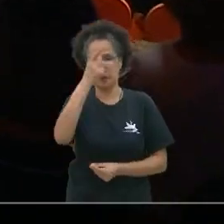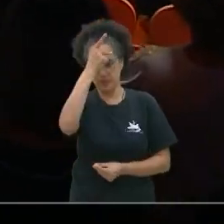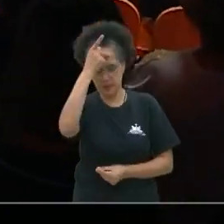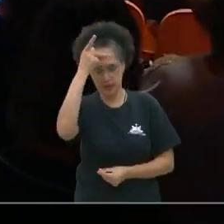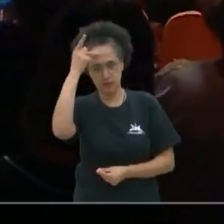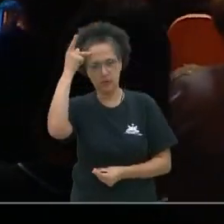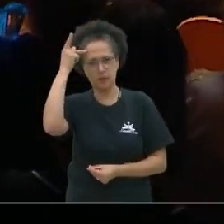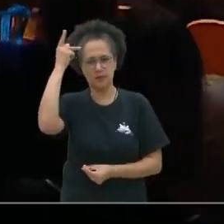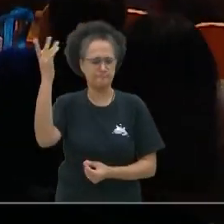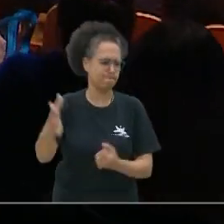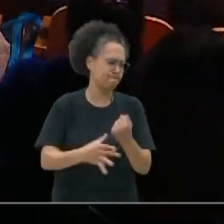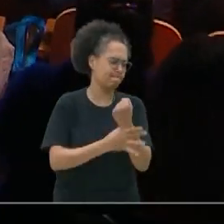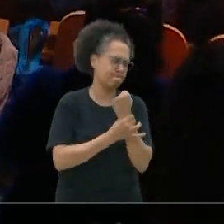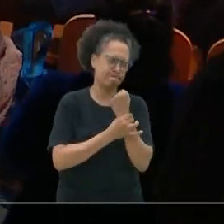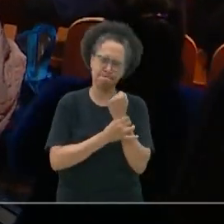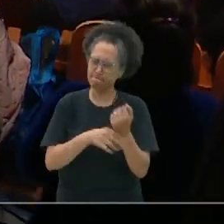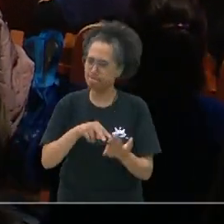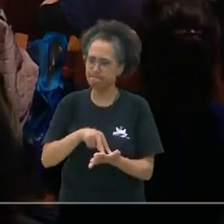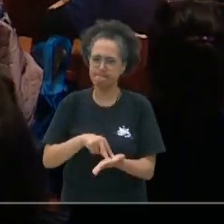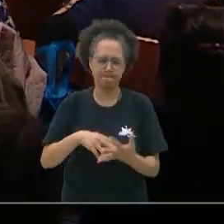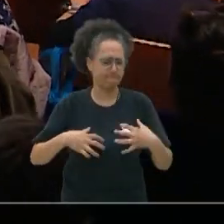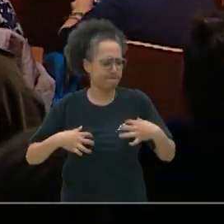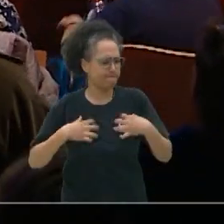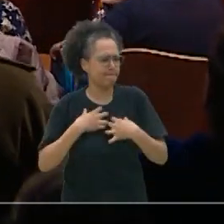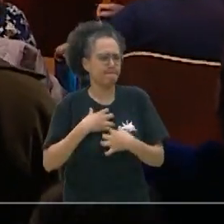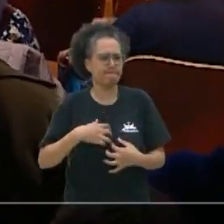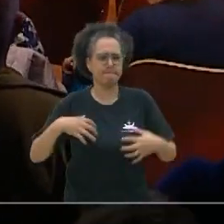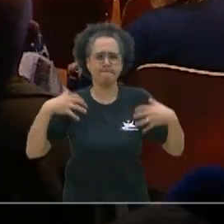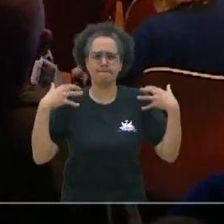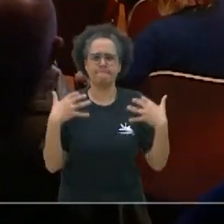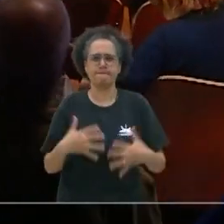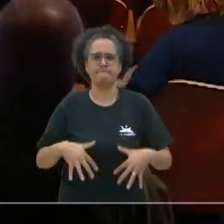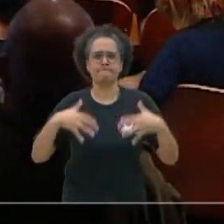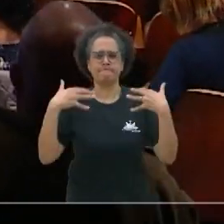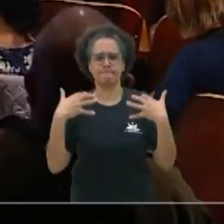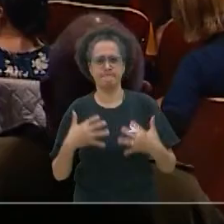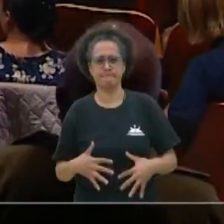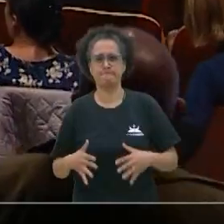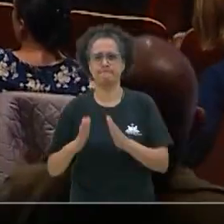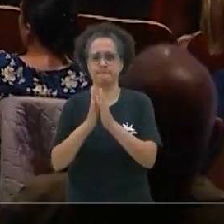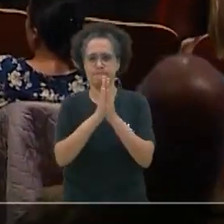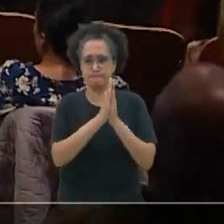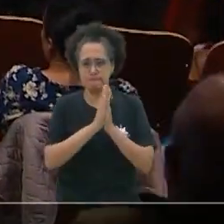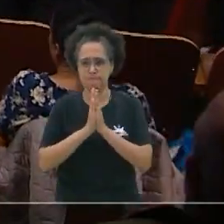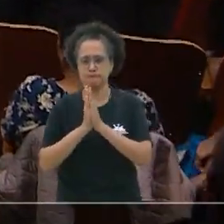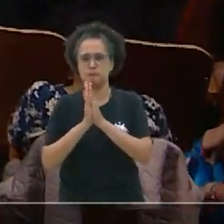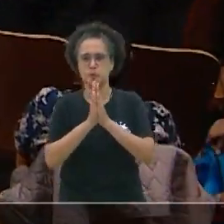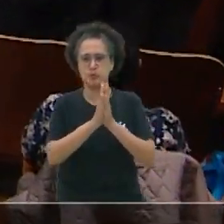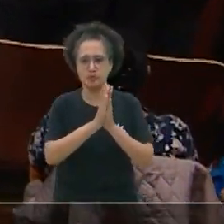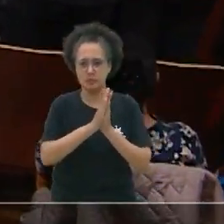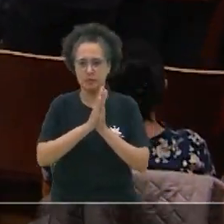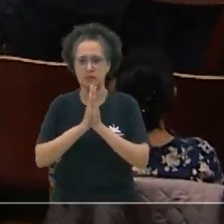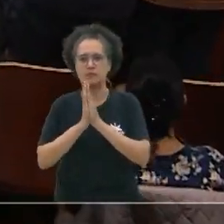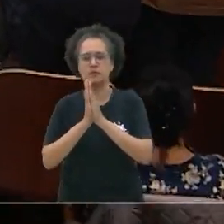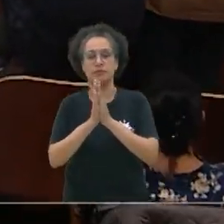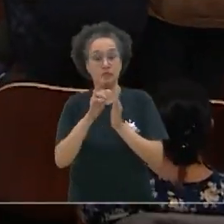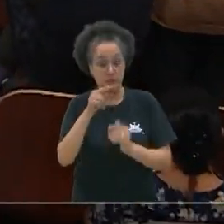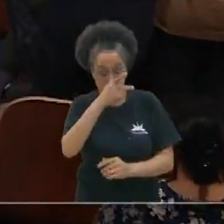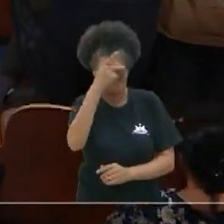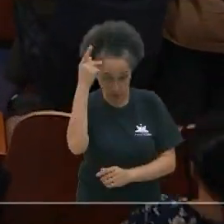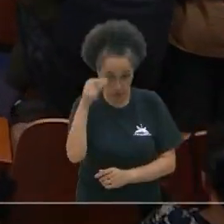sentindo insegurança e desespero. Oremos, irmãs, oremos, padre. Vamos orar por essas